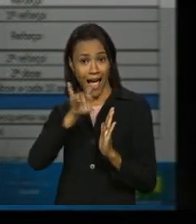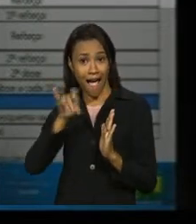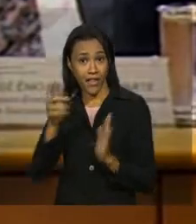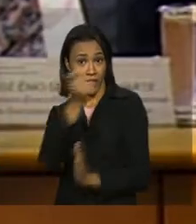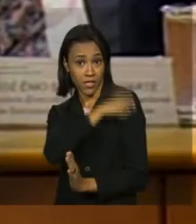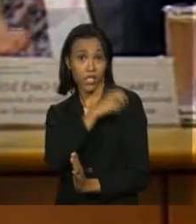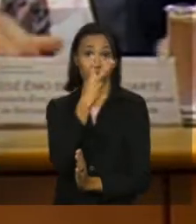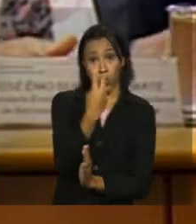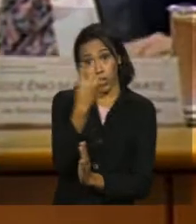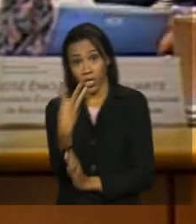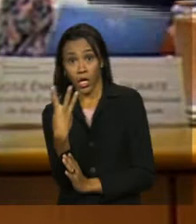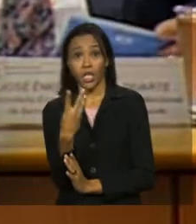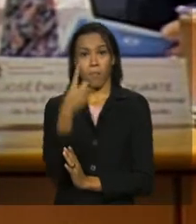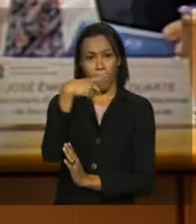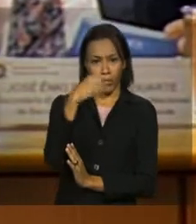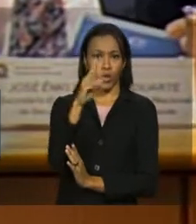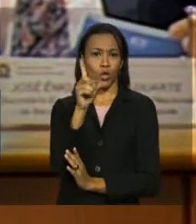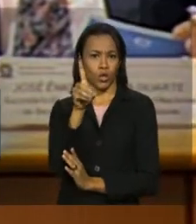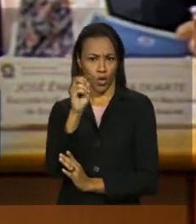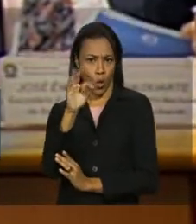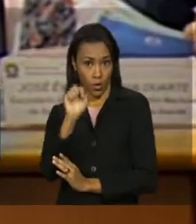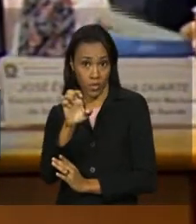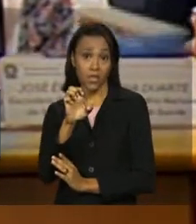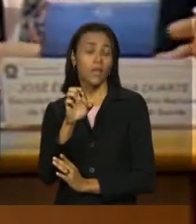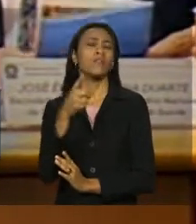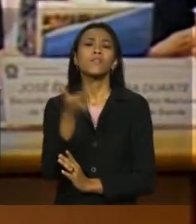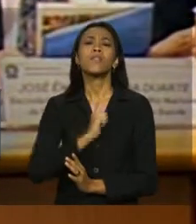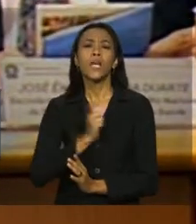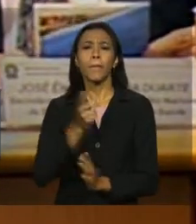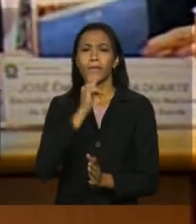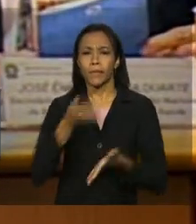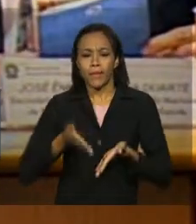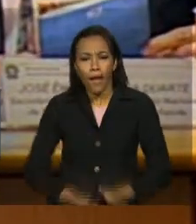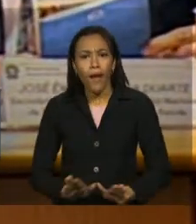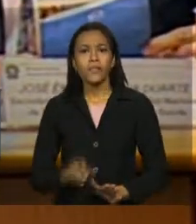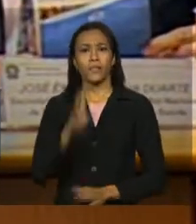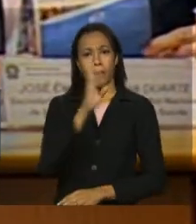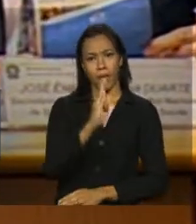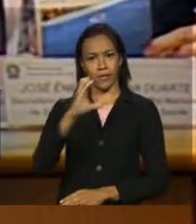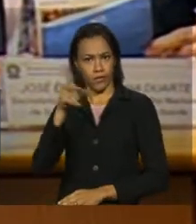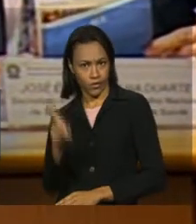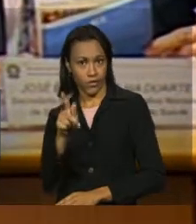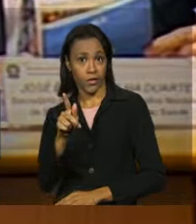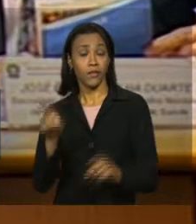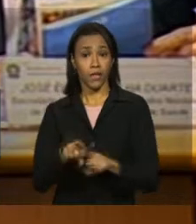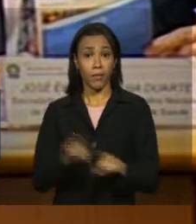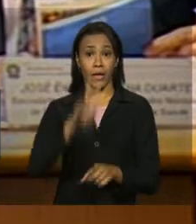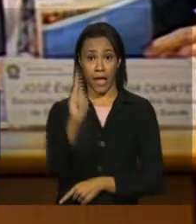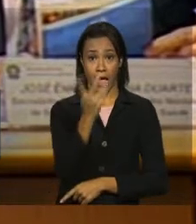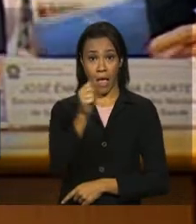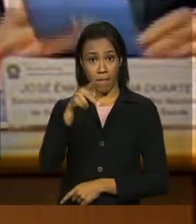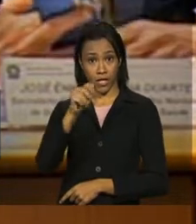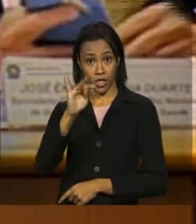temos de duas a três doses né a iniciamos o esquema ao nascer com a BCG e a pólio EA hepatite